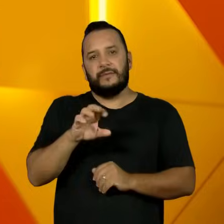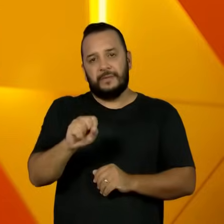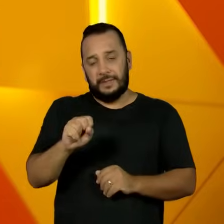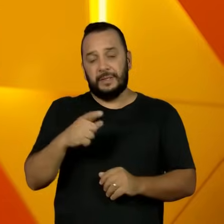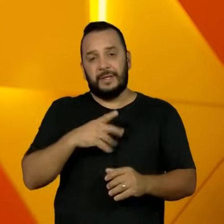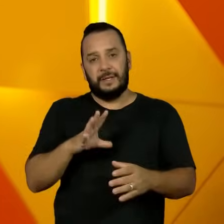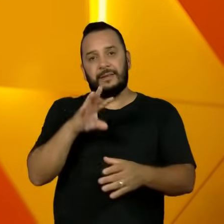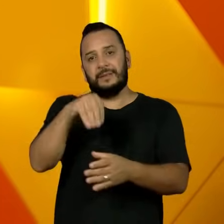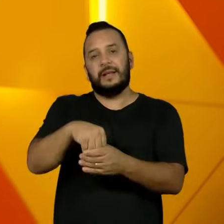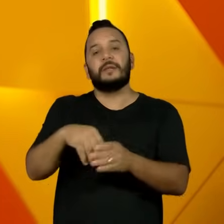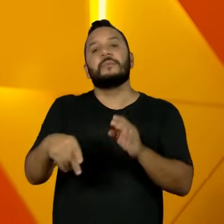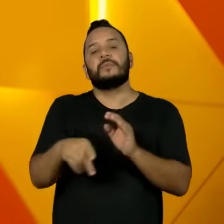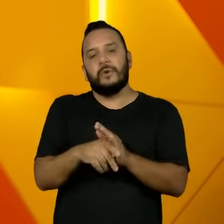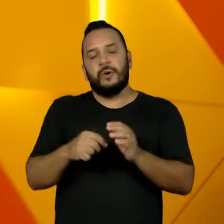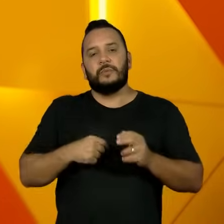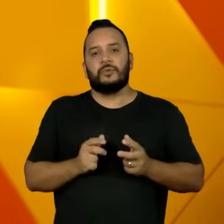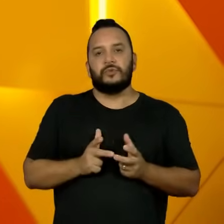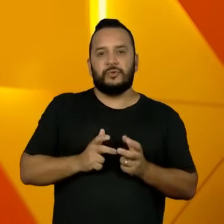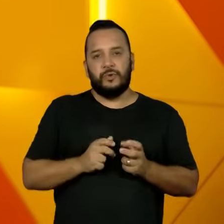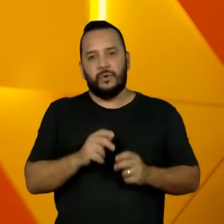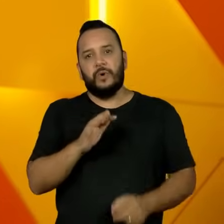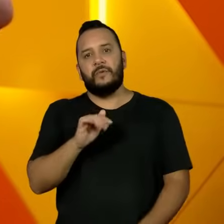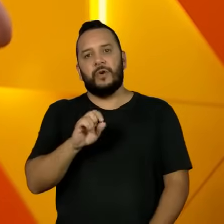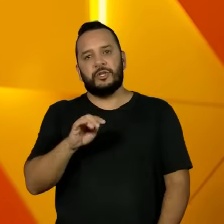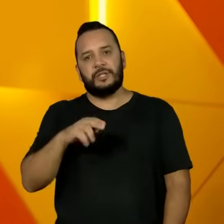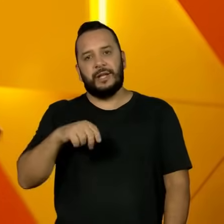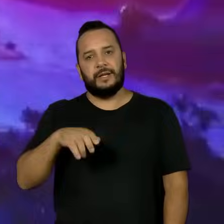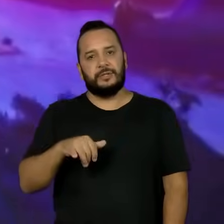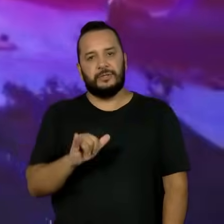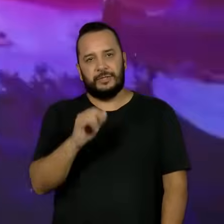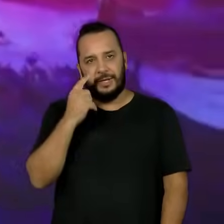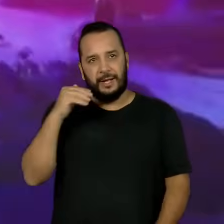do jogo Fortnite. Até semana que vem.